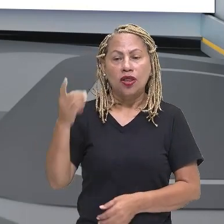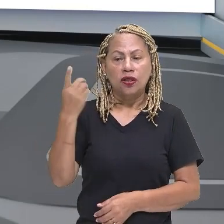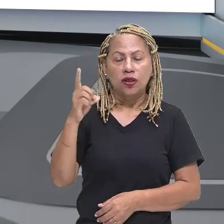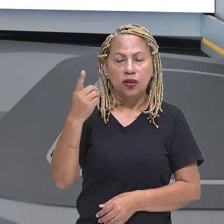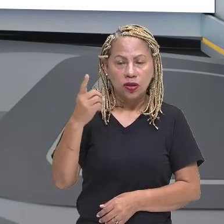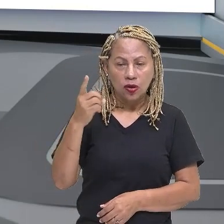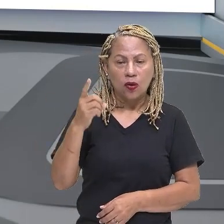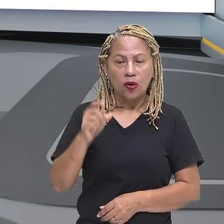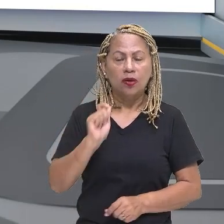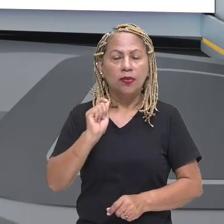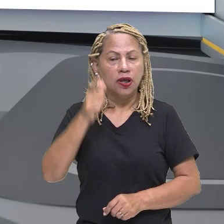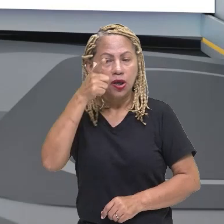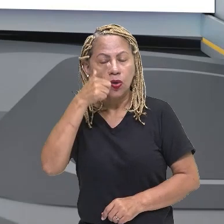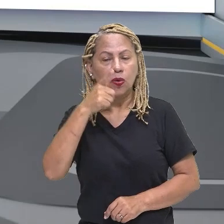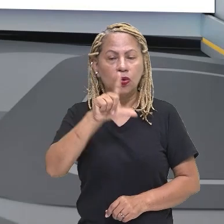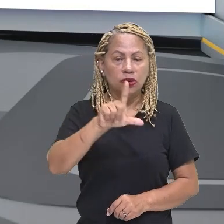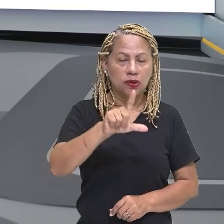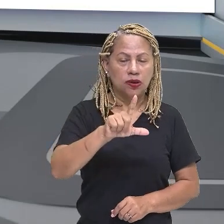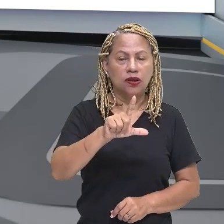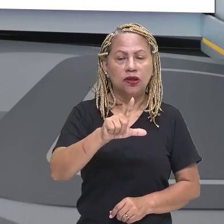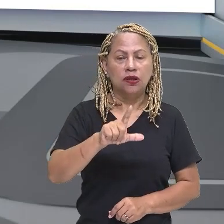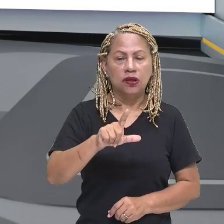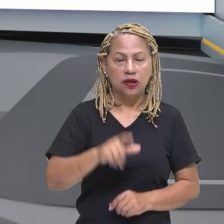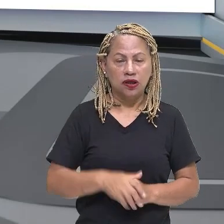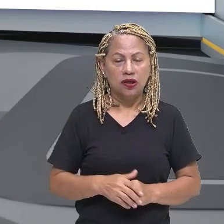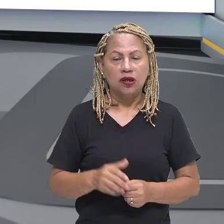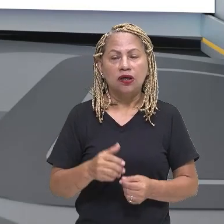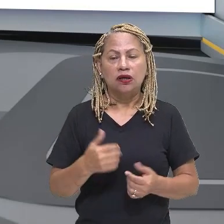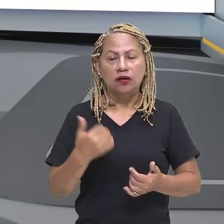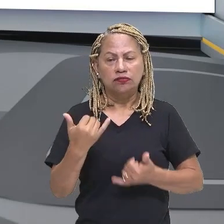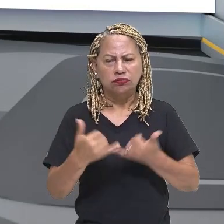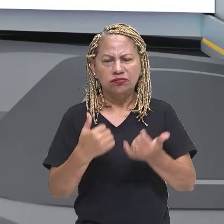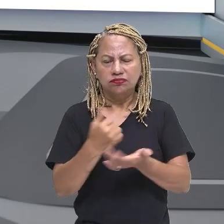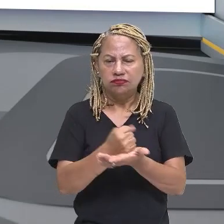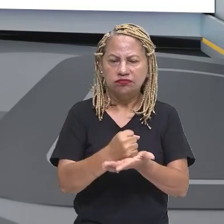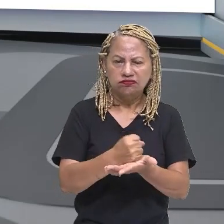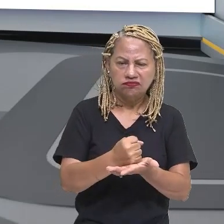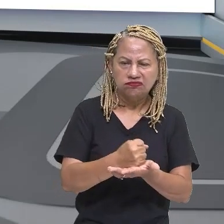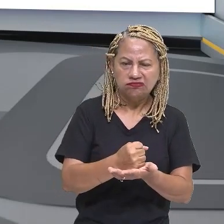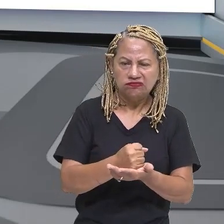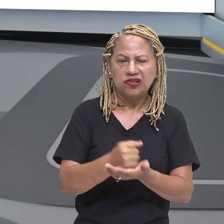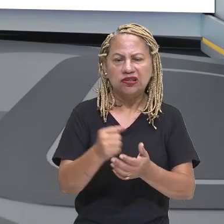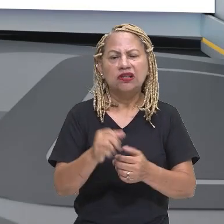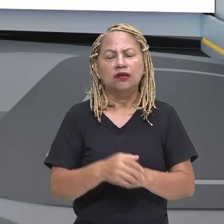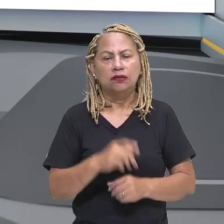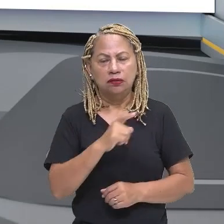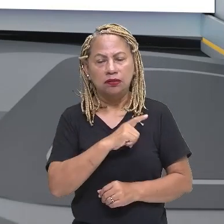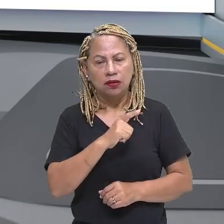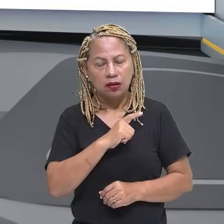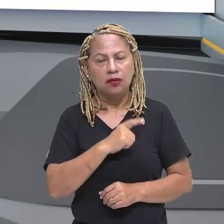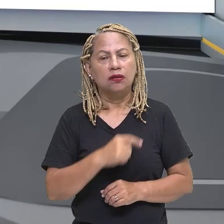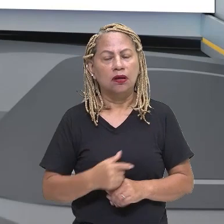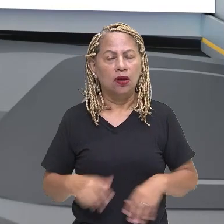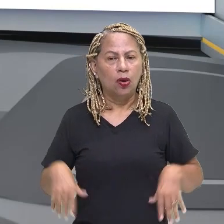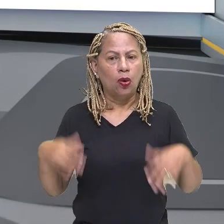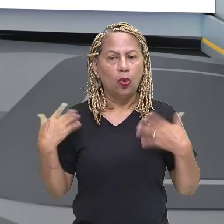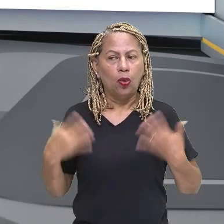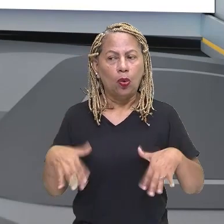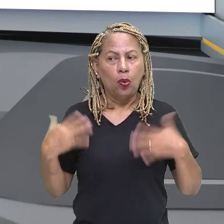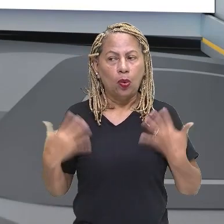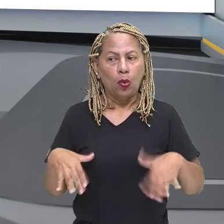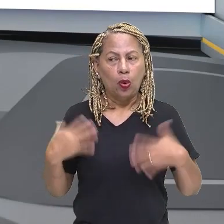os vencedores. Então são as competições como nós vimos na aula anterior, né? O LoL, que é o League of Legends, né, é